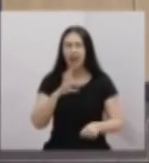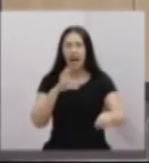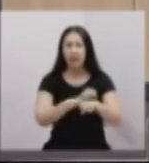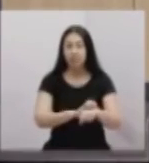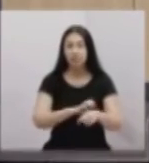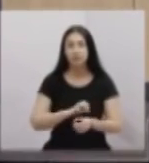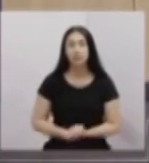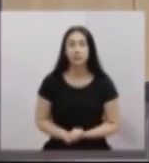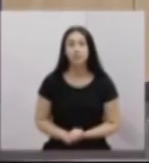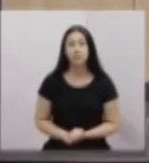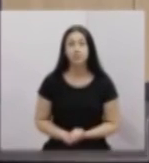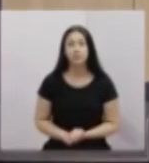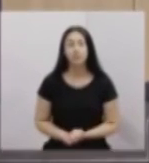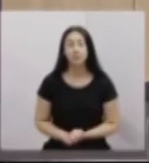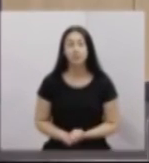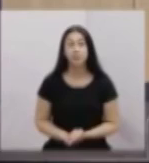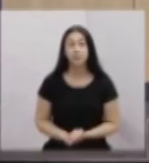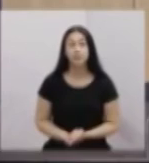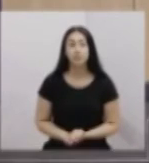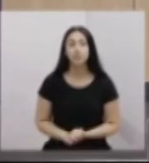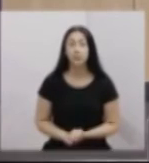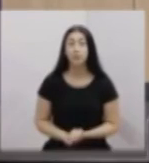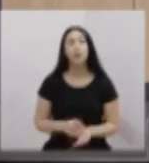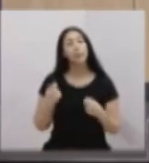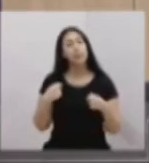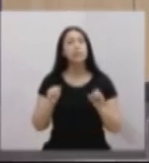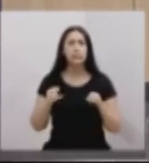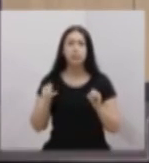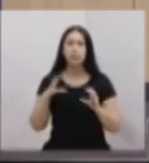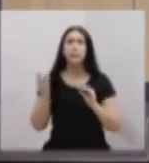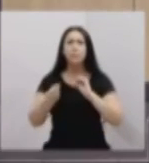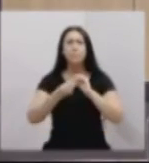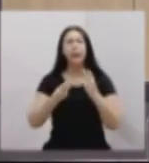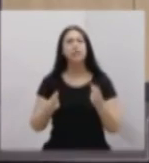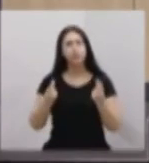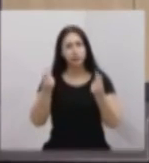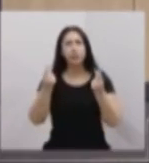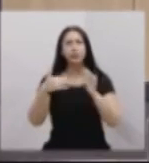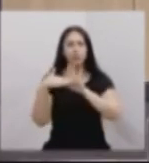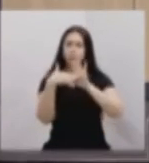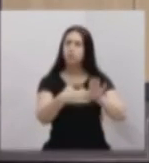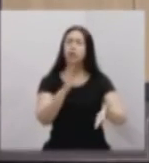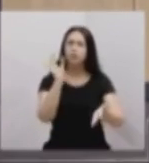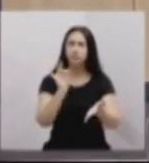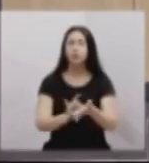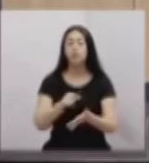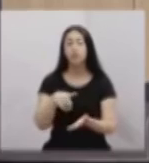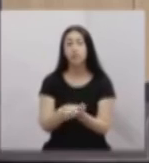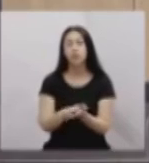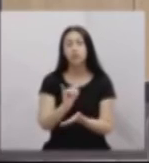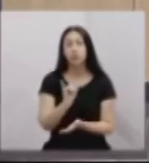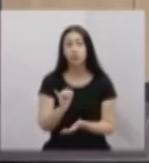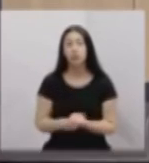pela rua de Jacareí. Então, que essas emendas realmente venham funcionar na cidade de Jacareí.